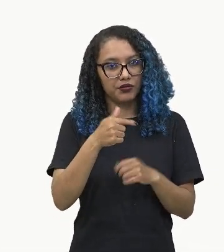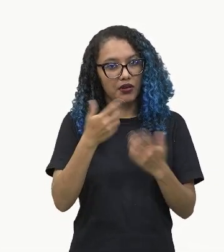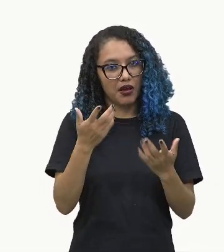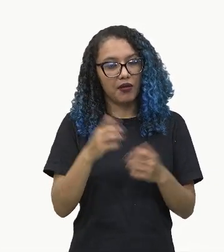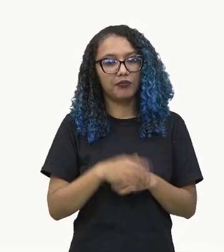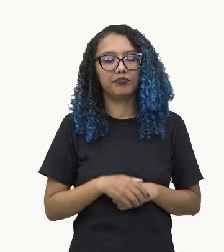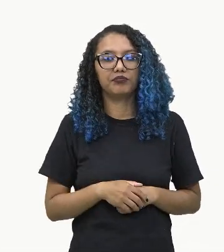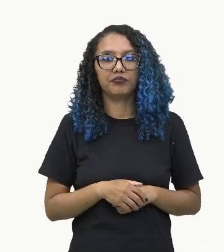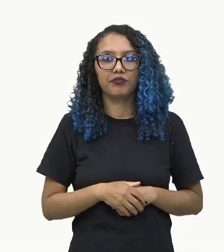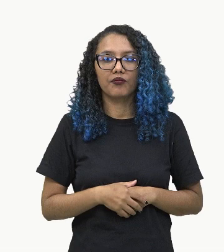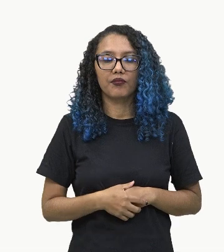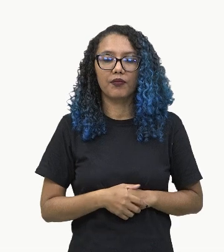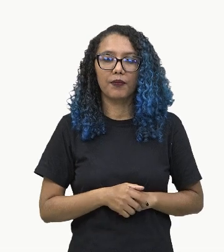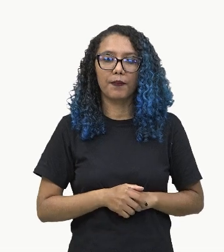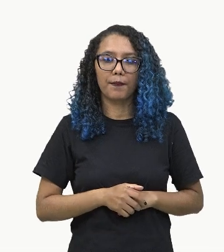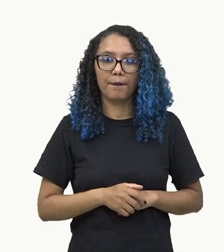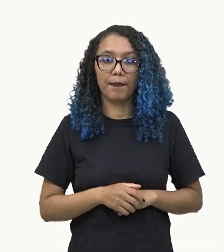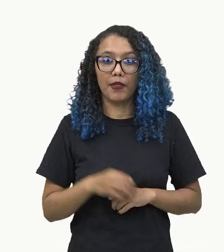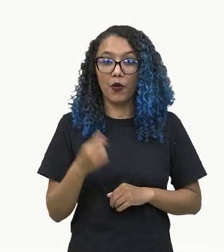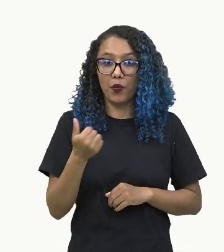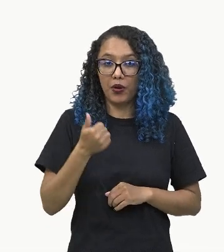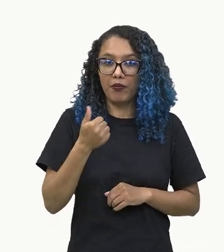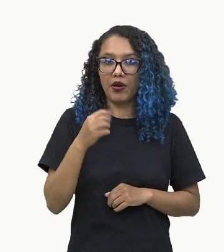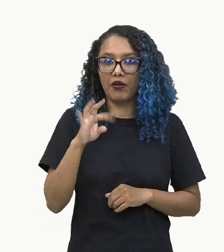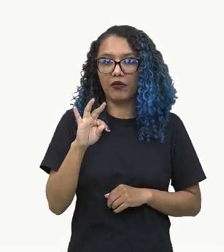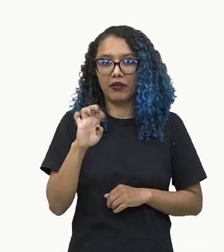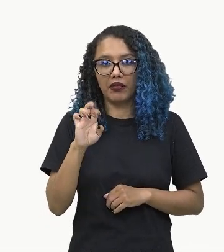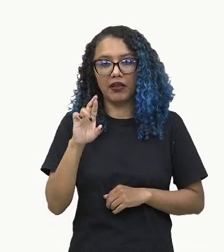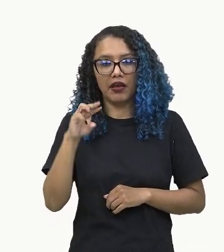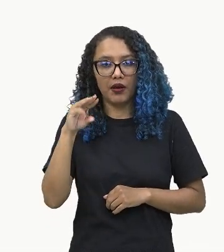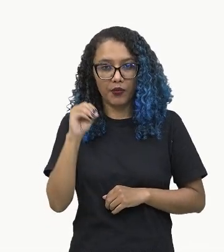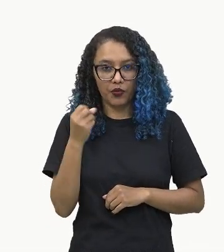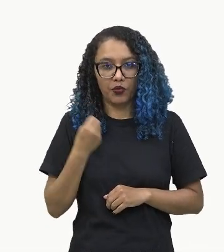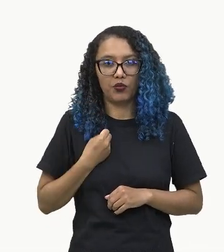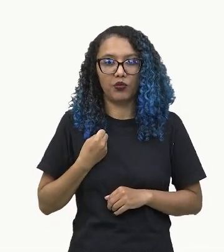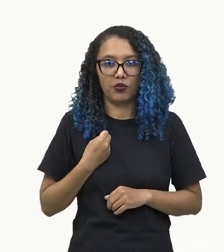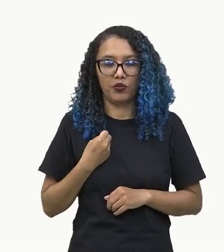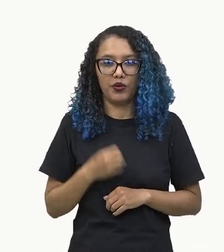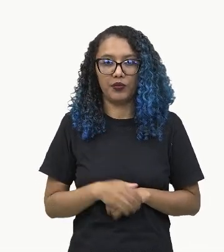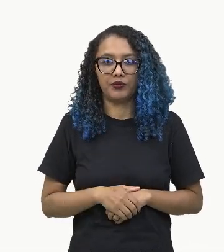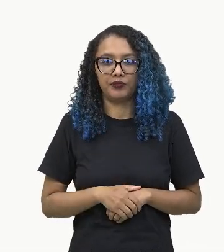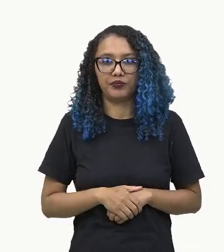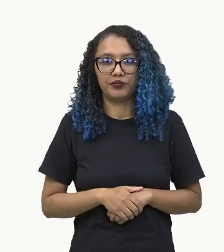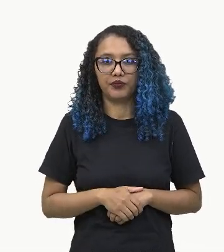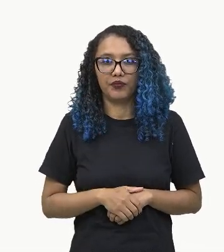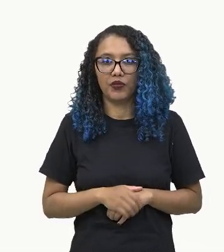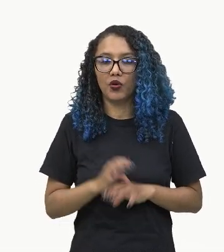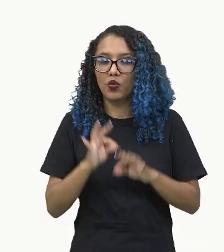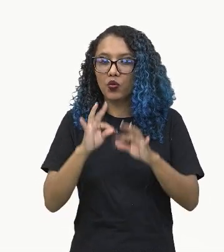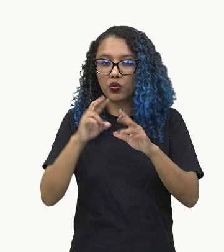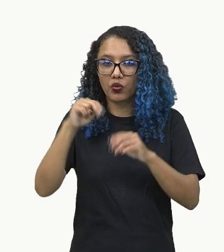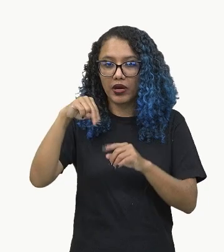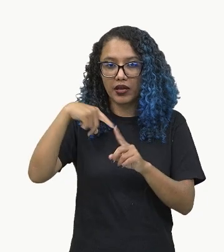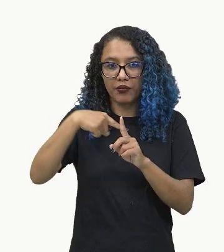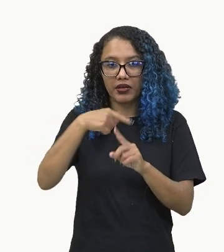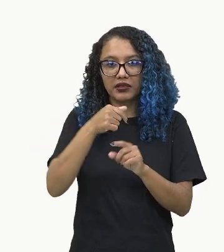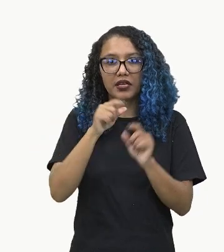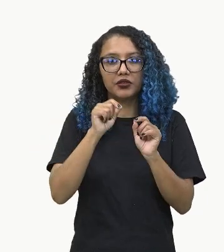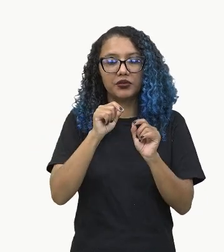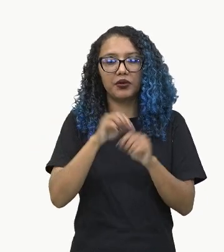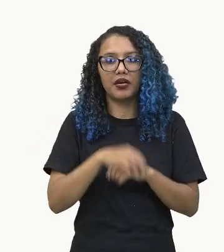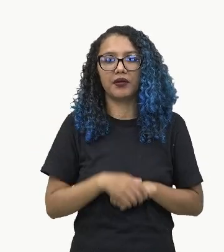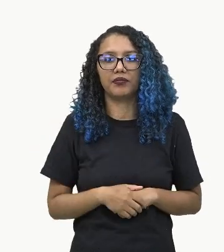Tá? Então, todo n mais 7 vai ser o meu primeiro termo.